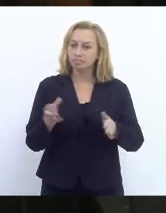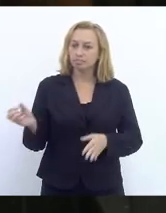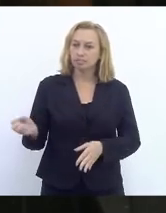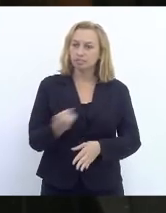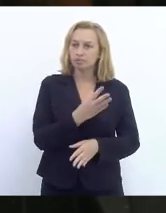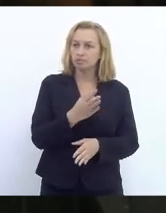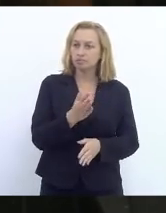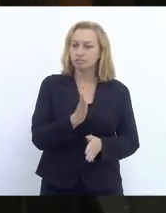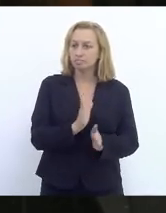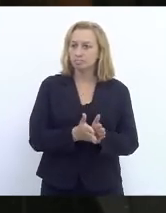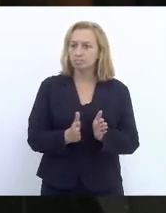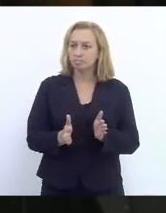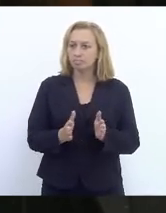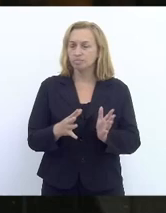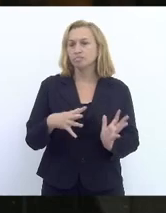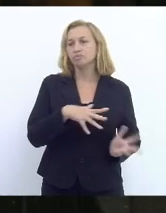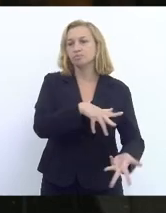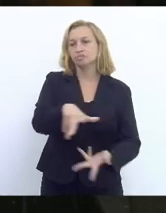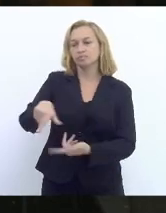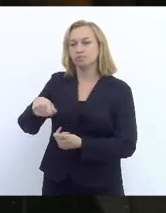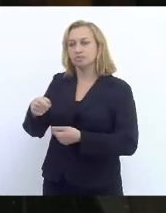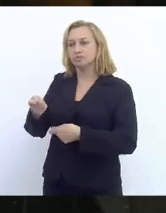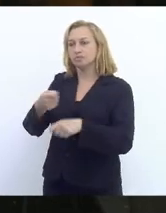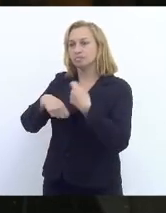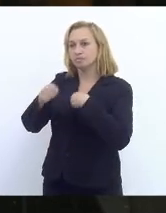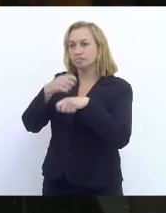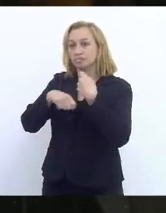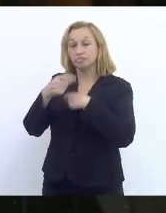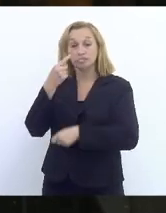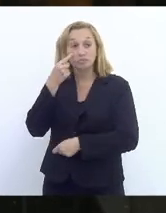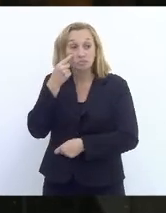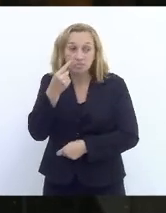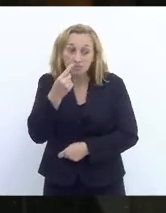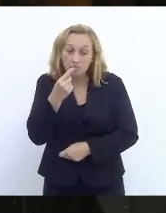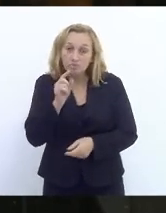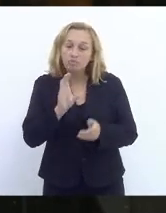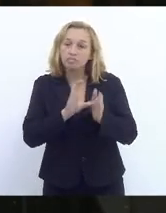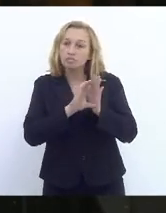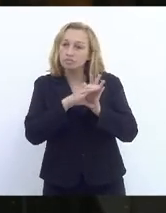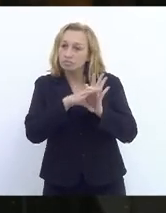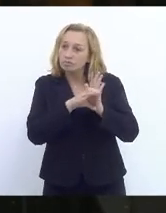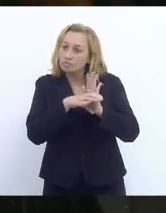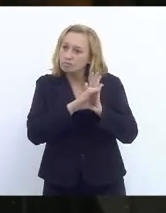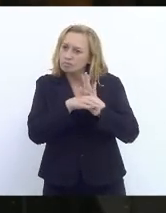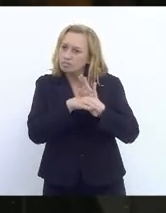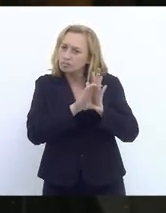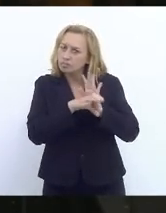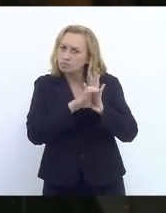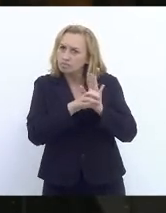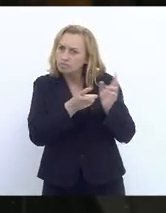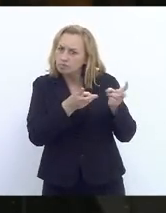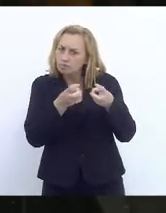O que é hora de se rever conceitos relacionamentos